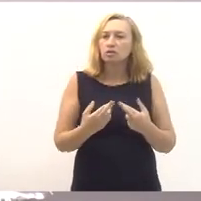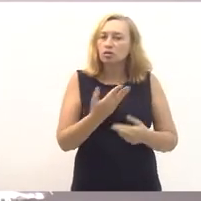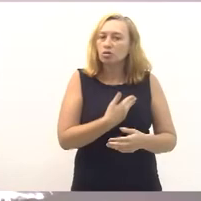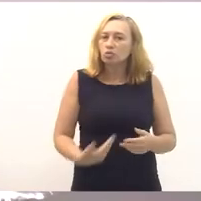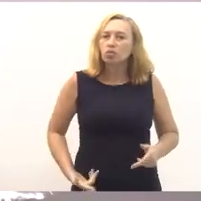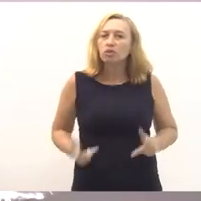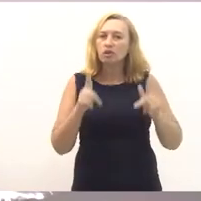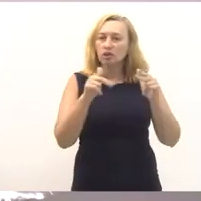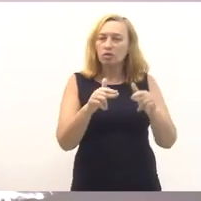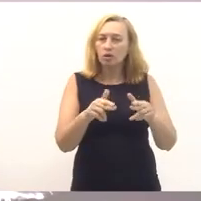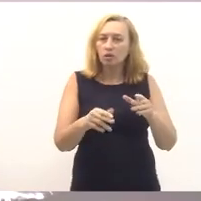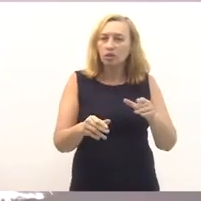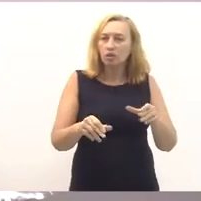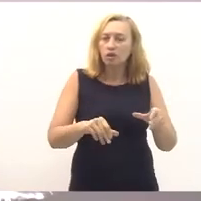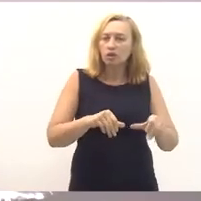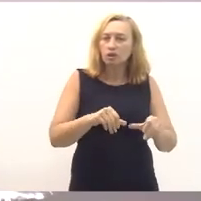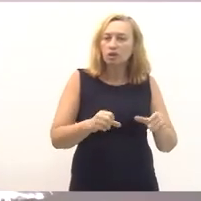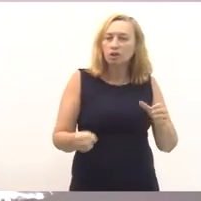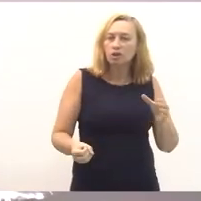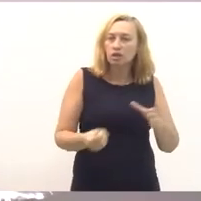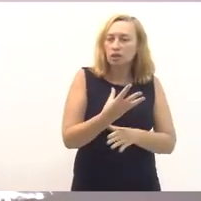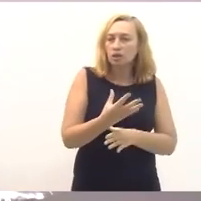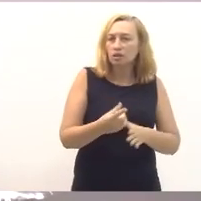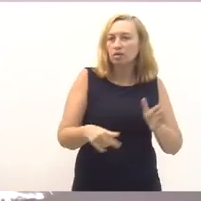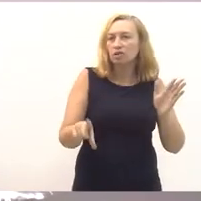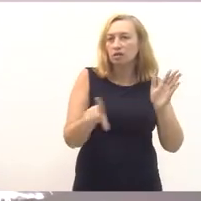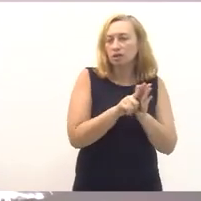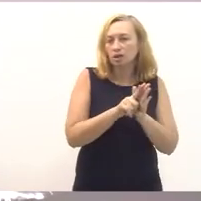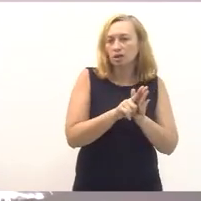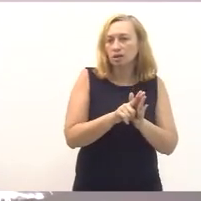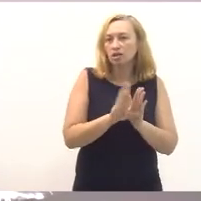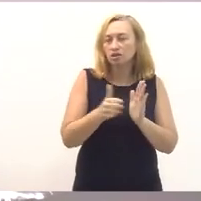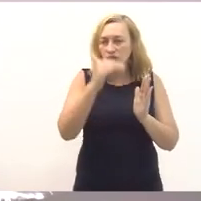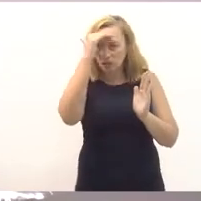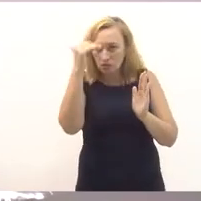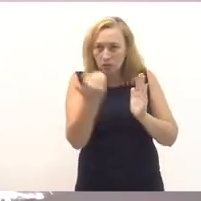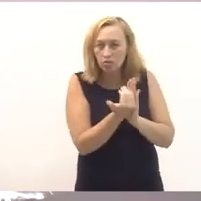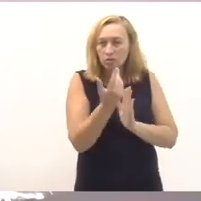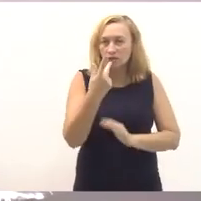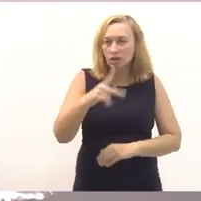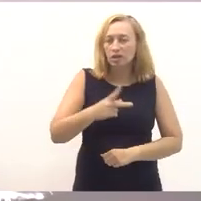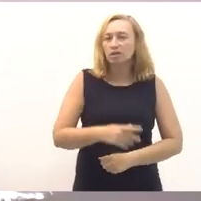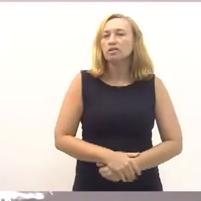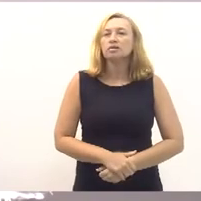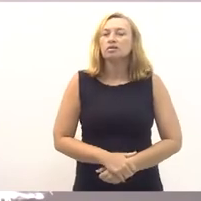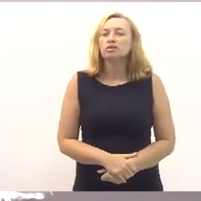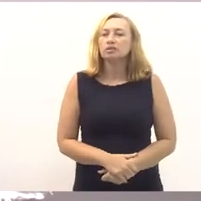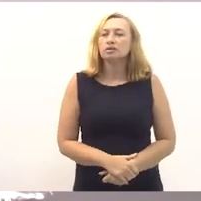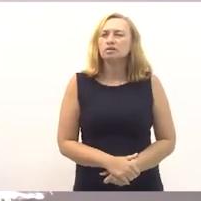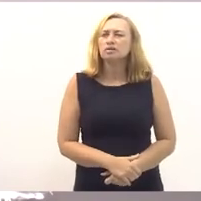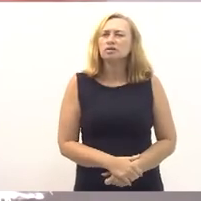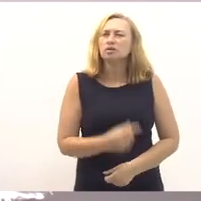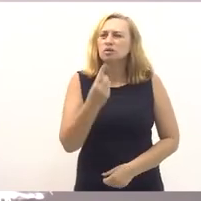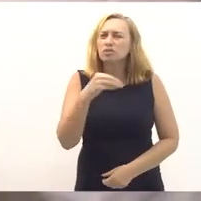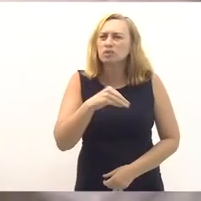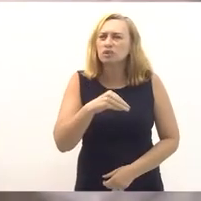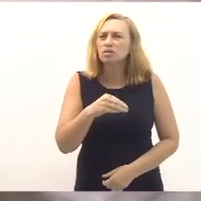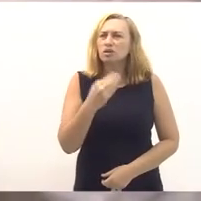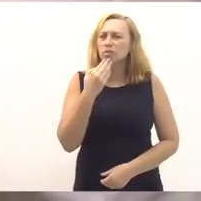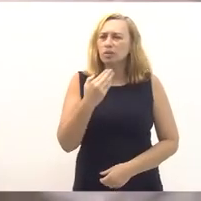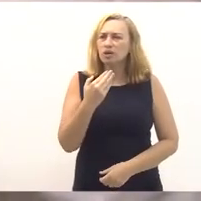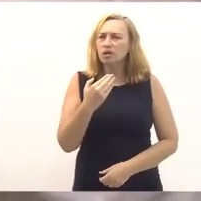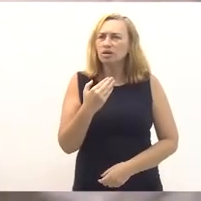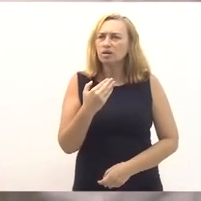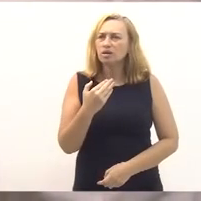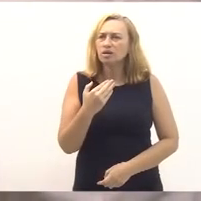essa virou Lei e a gente já tarde empenhado no cúmplice dela Oi linda do tio só queria só